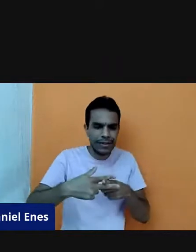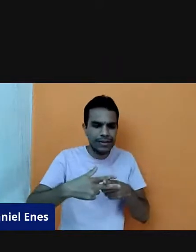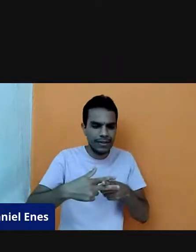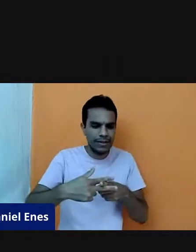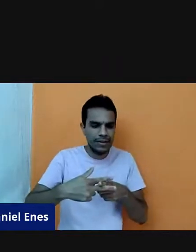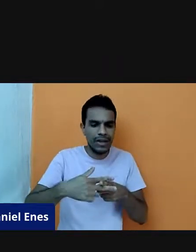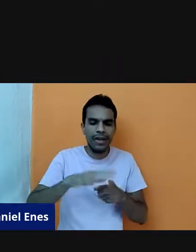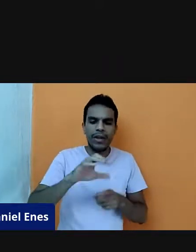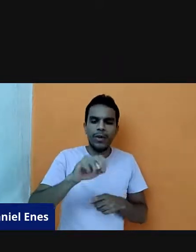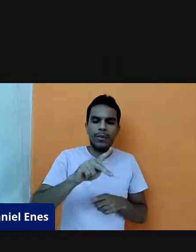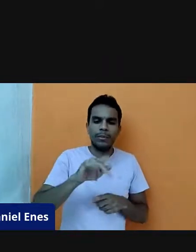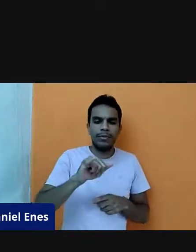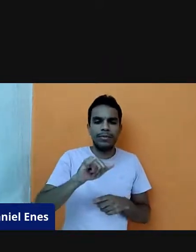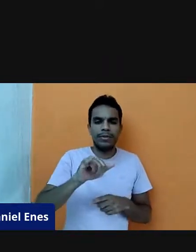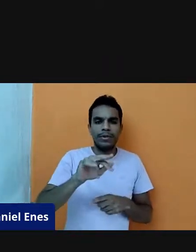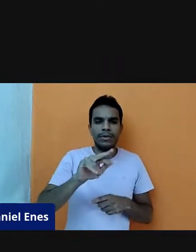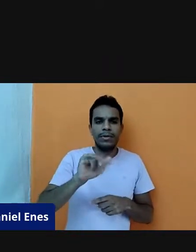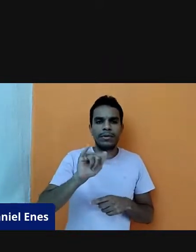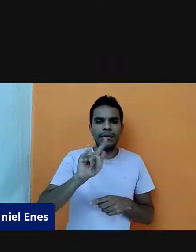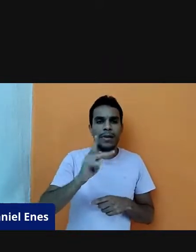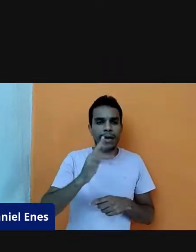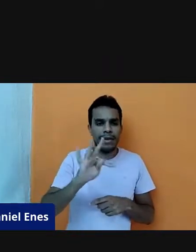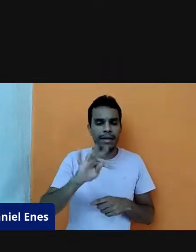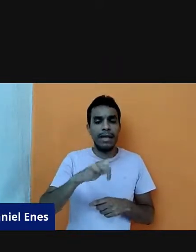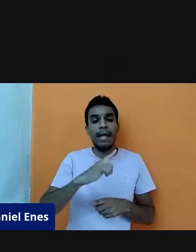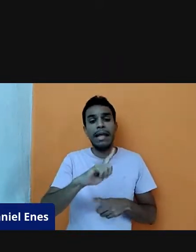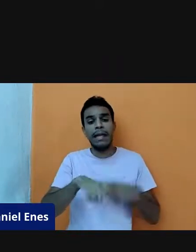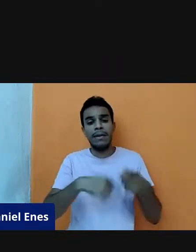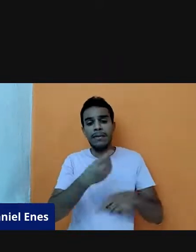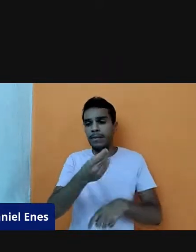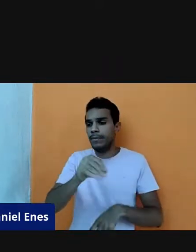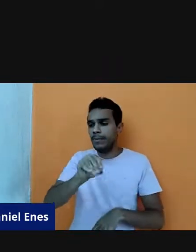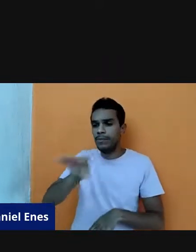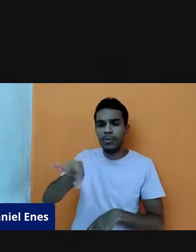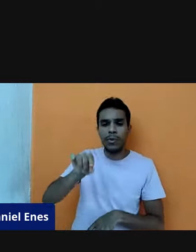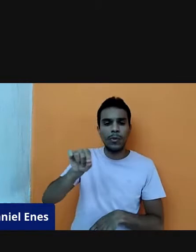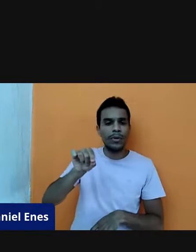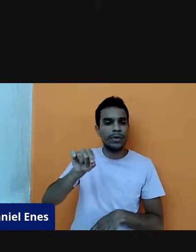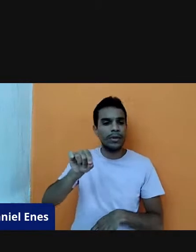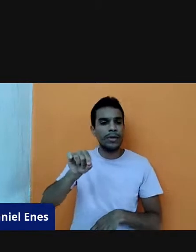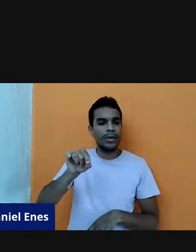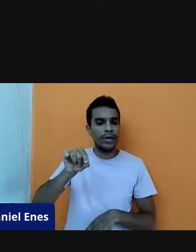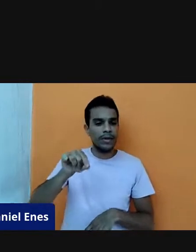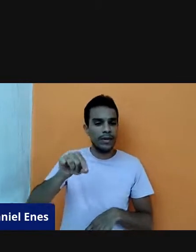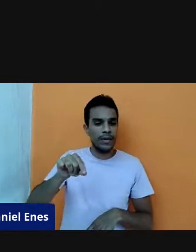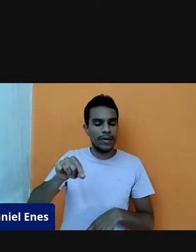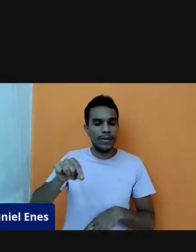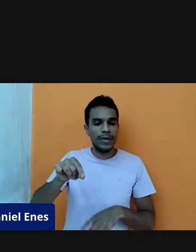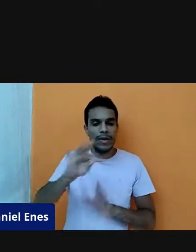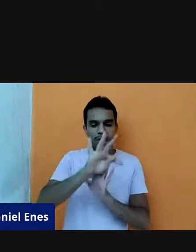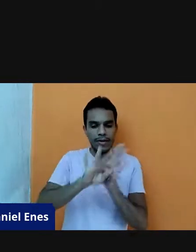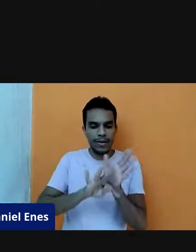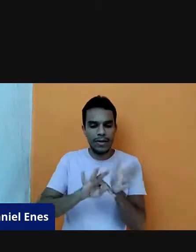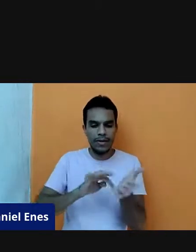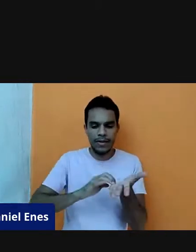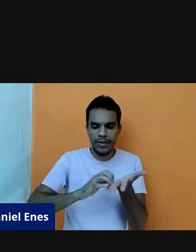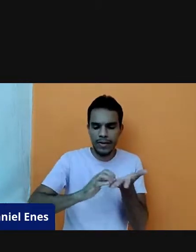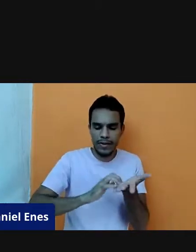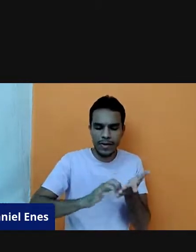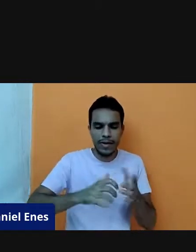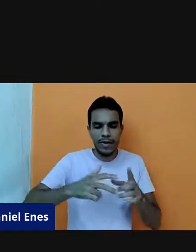né? E depois ela vai para revisão, para transcrição Braille, revisão